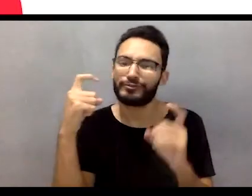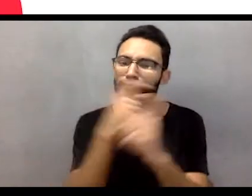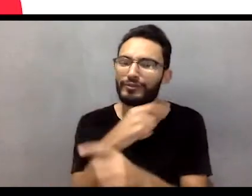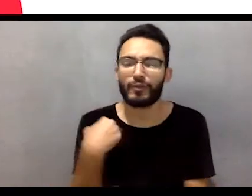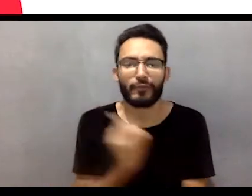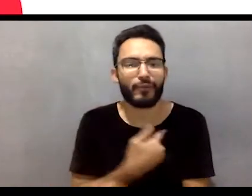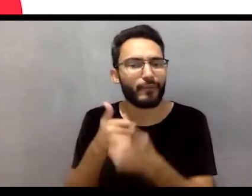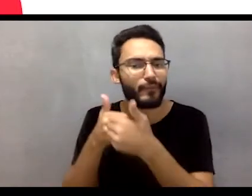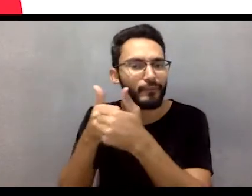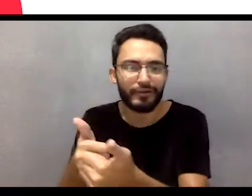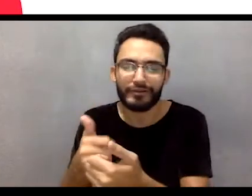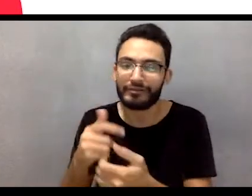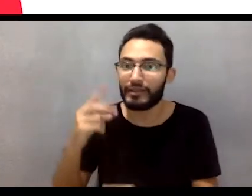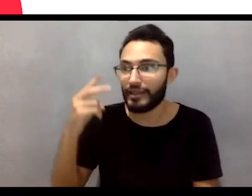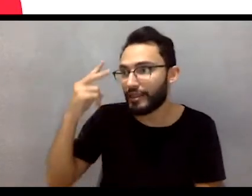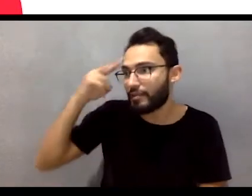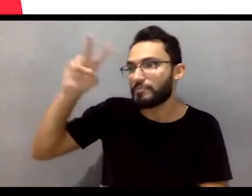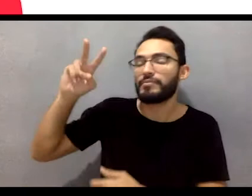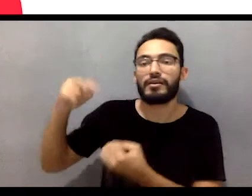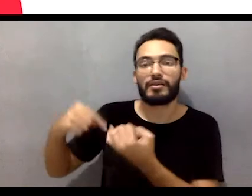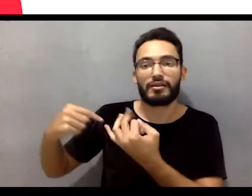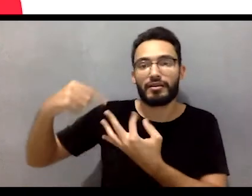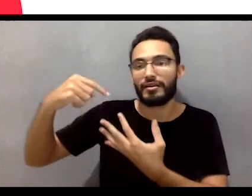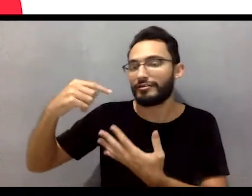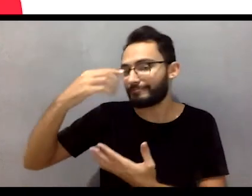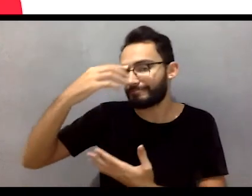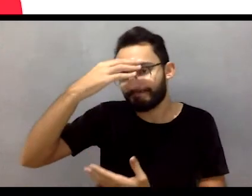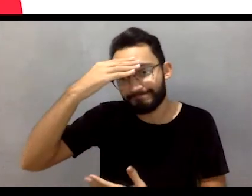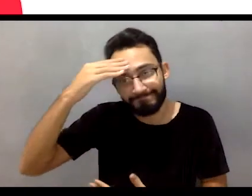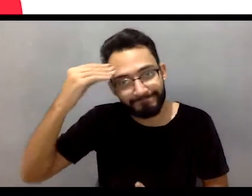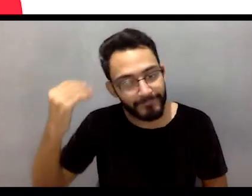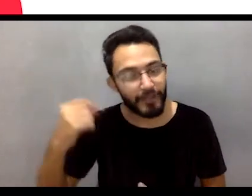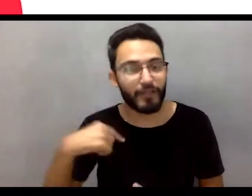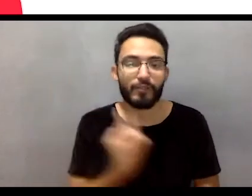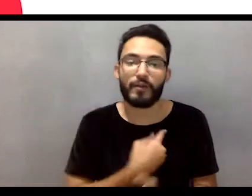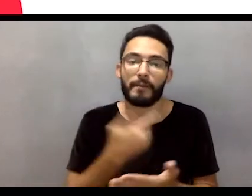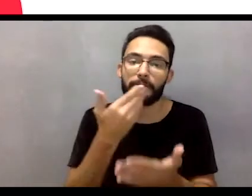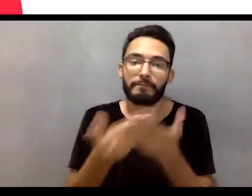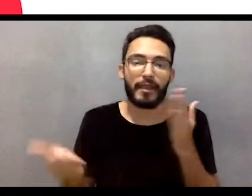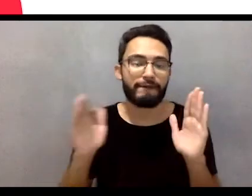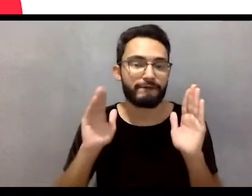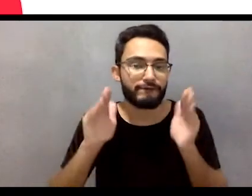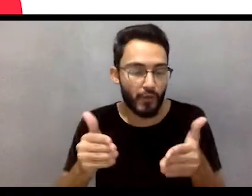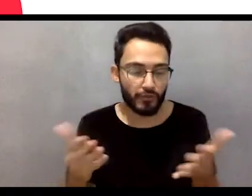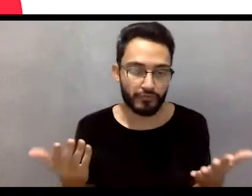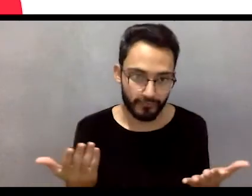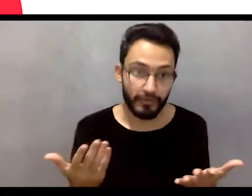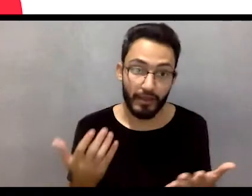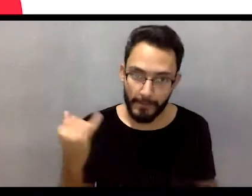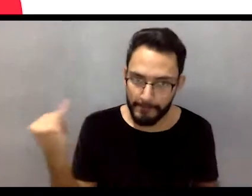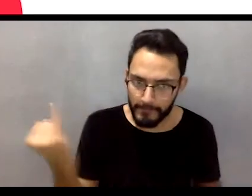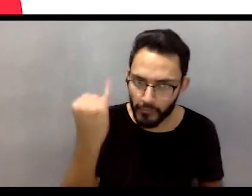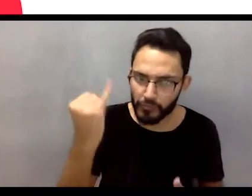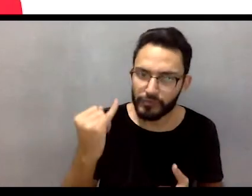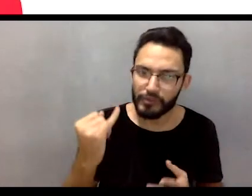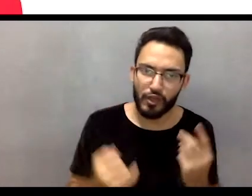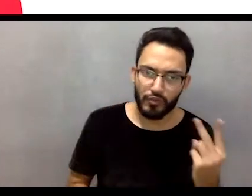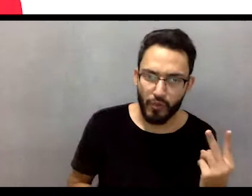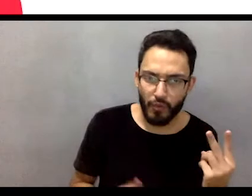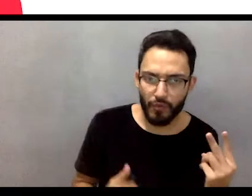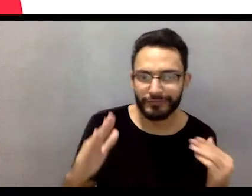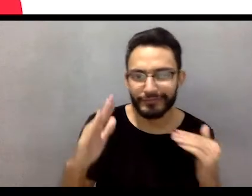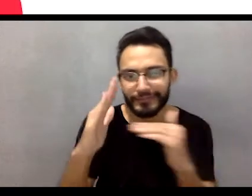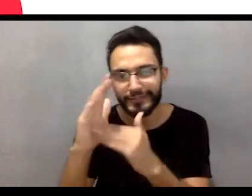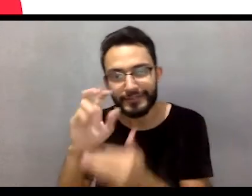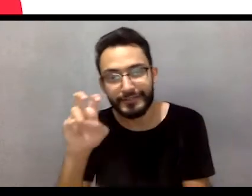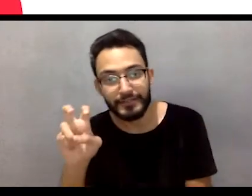fica difícil de lembrar dele, e aí a gente acaba perdendo o foco. É muito importante a gente sempre